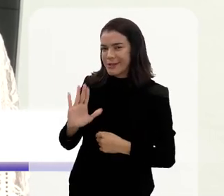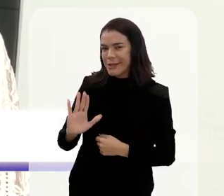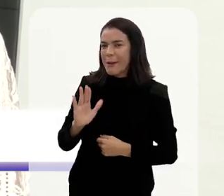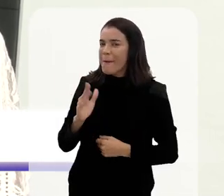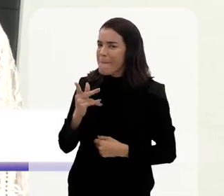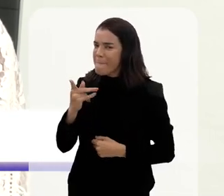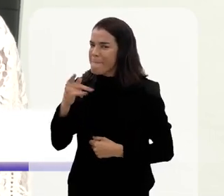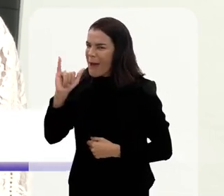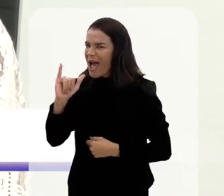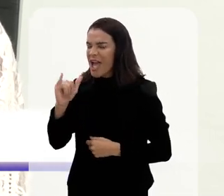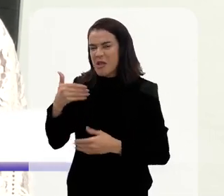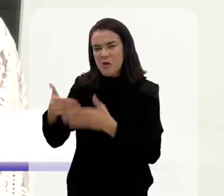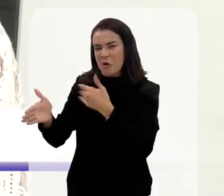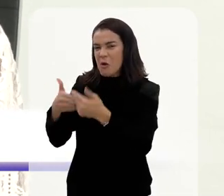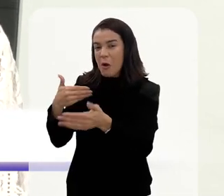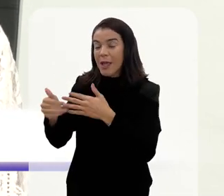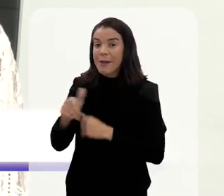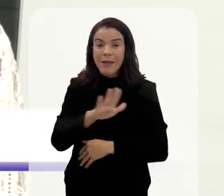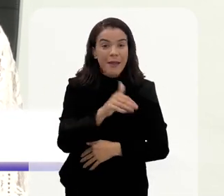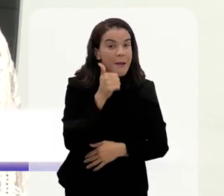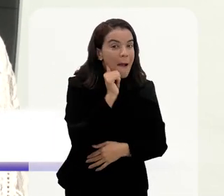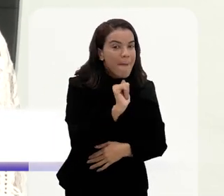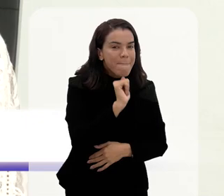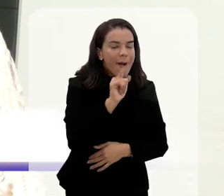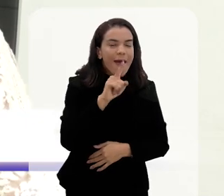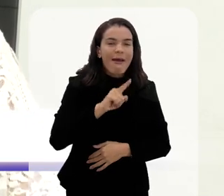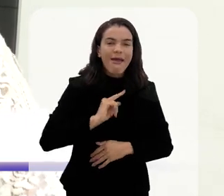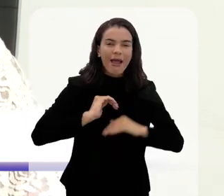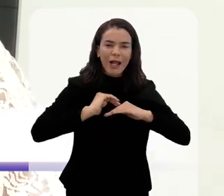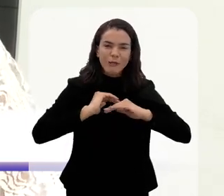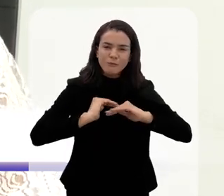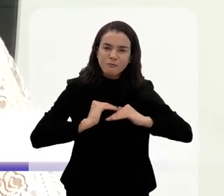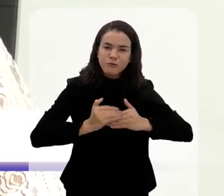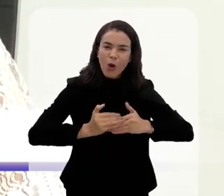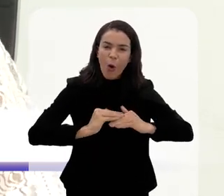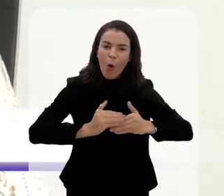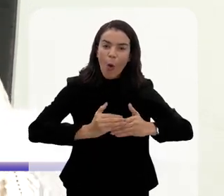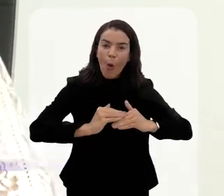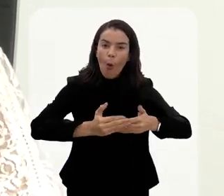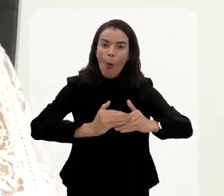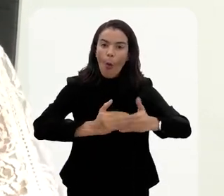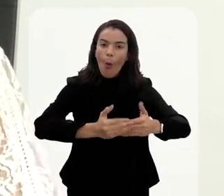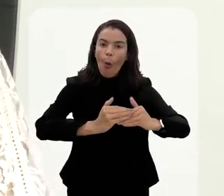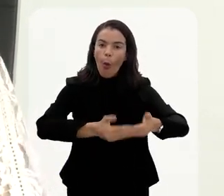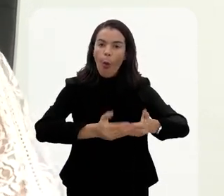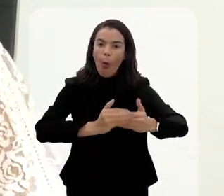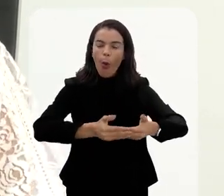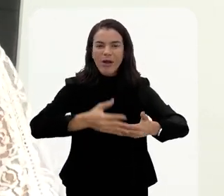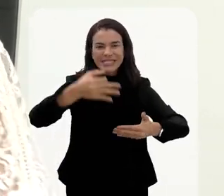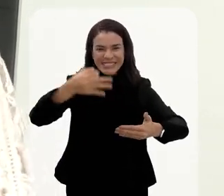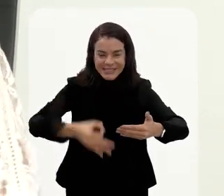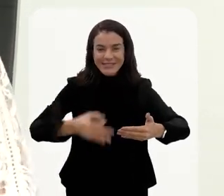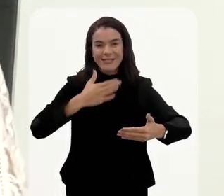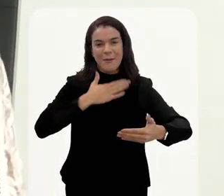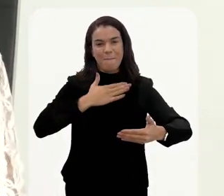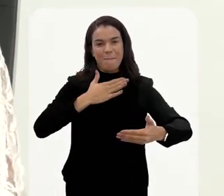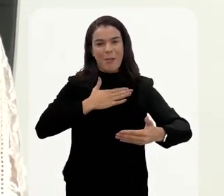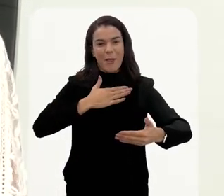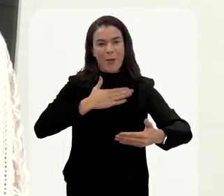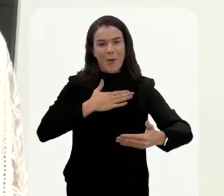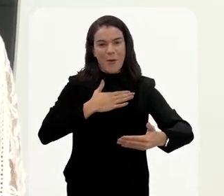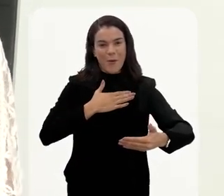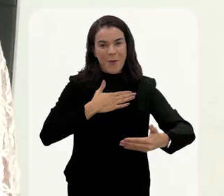desculpem, mas eu digo assim, que pai qualquer um pode ser. Mas mãe é aquela que gera. Então, ela tem a certeza que aquilo ali é